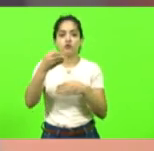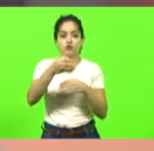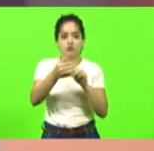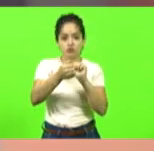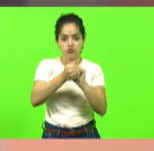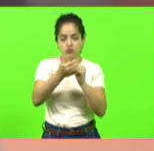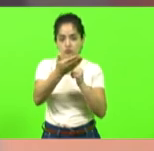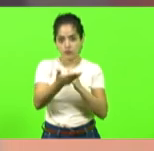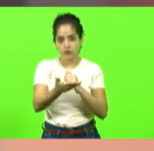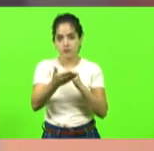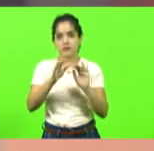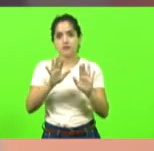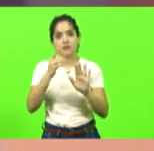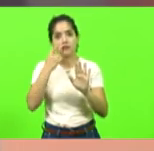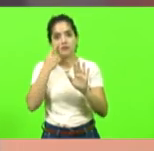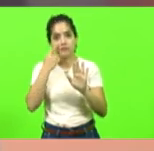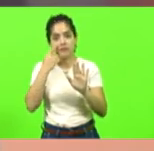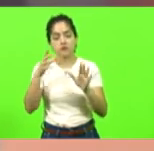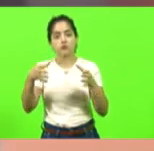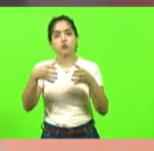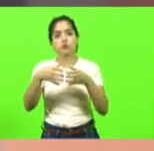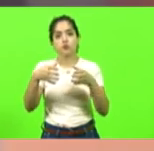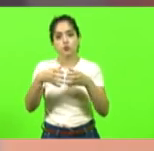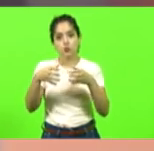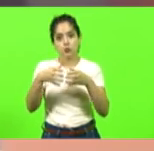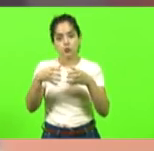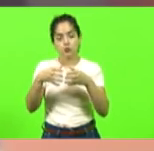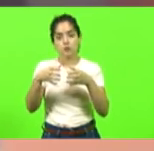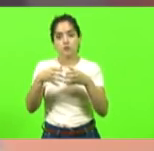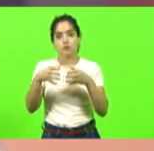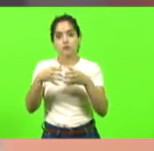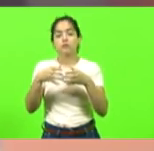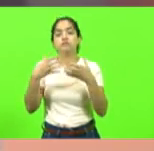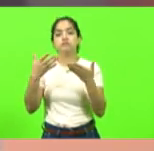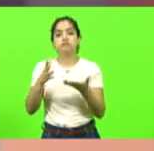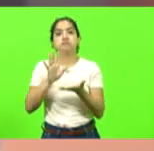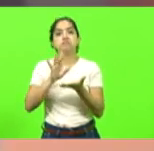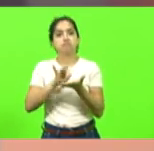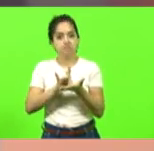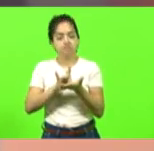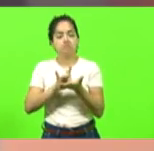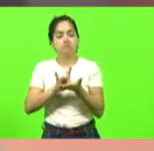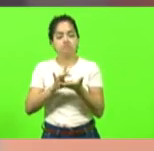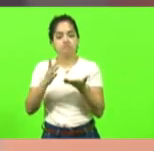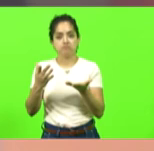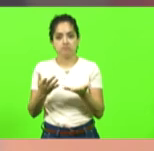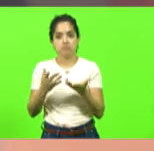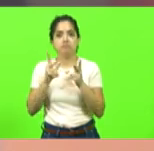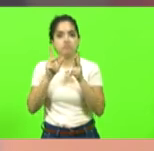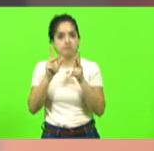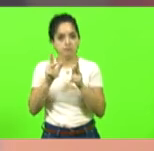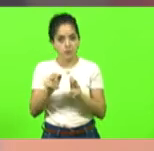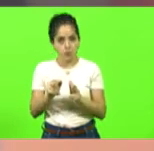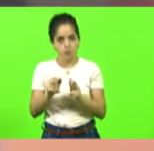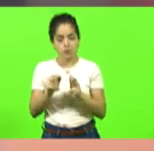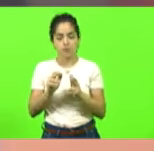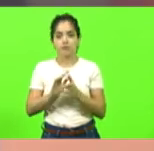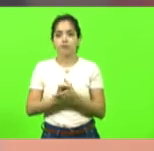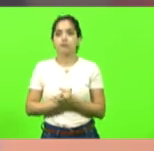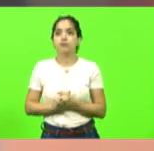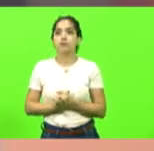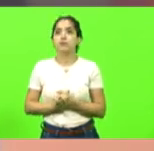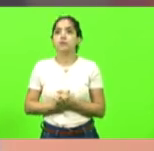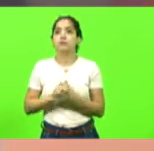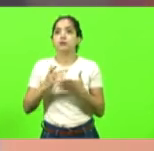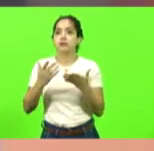que, como a gente é um coletivo, as coisas acontecem do mesmo jeito e com todo o brilhantismo.